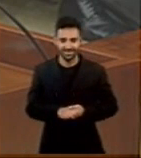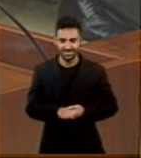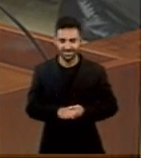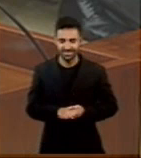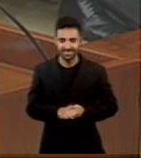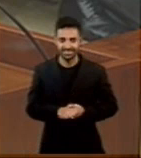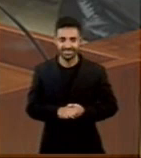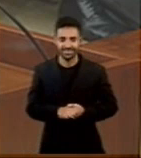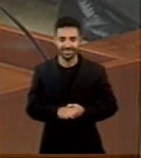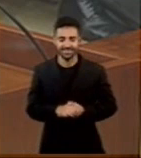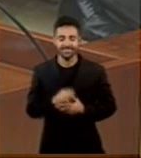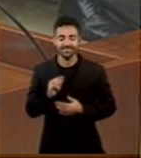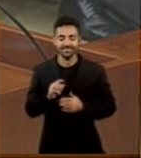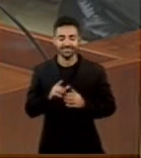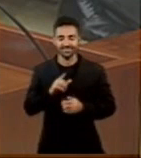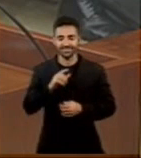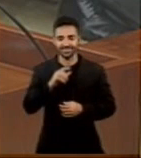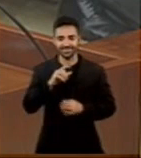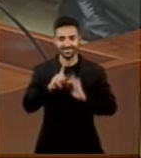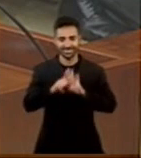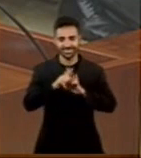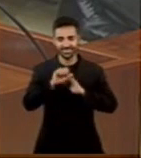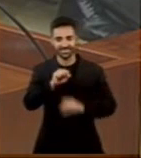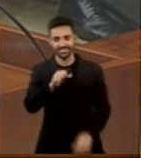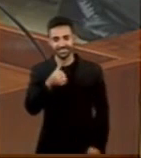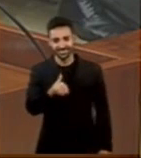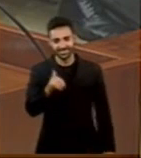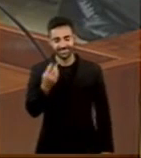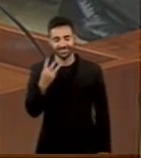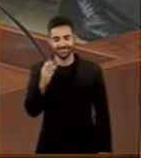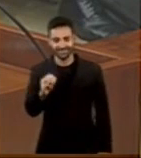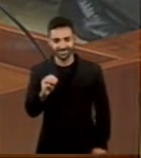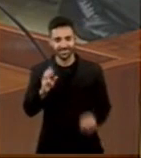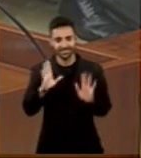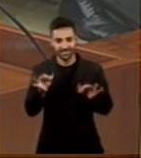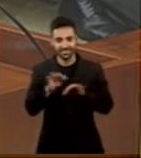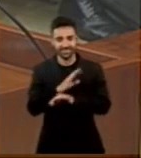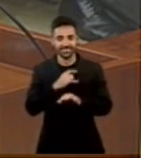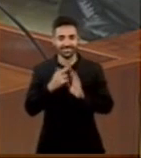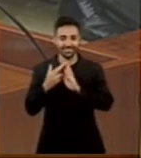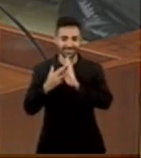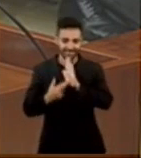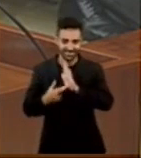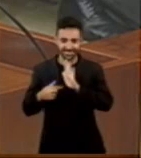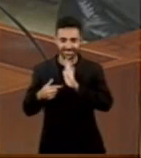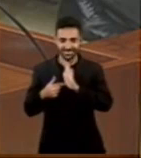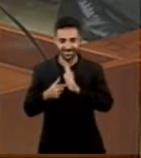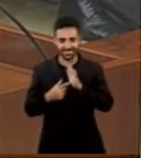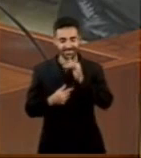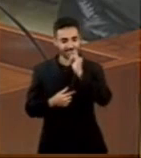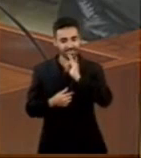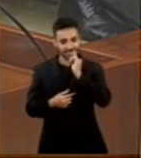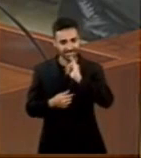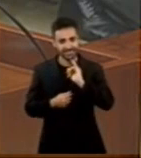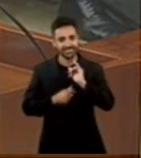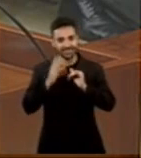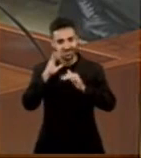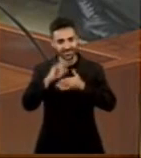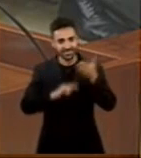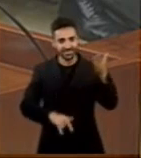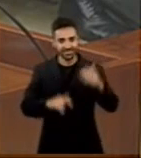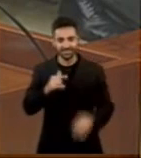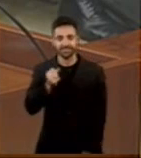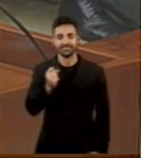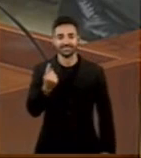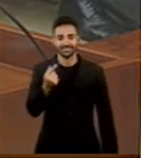no porto, antes da lei 8.630, já existia regras. Por exemplo, a resolução